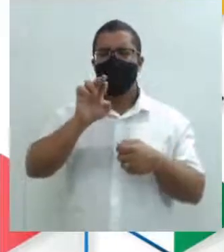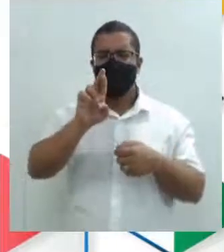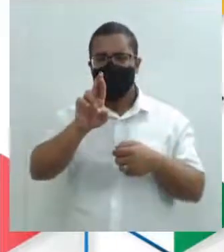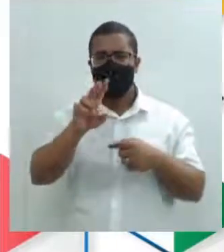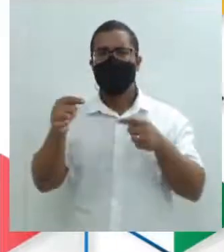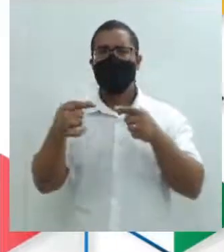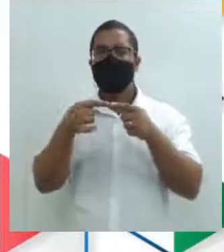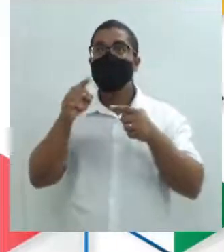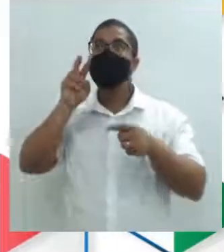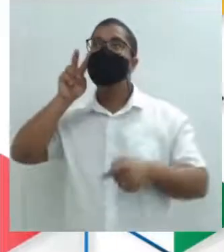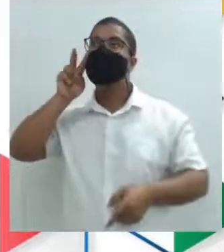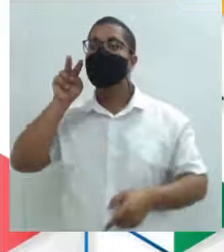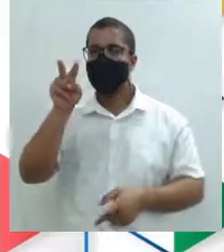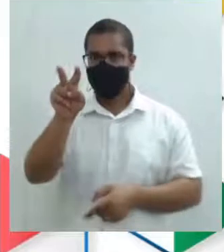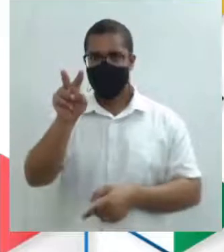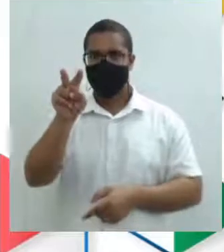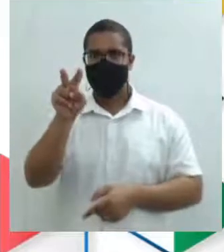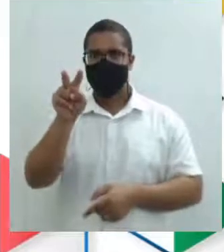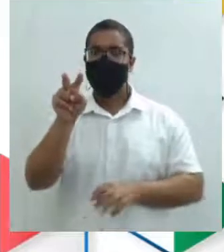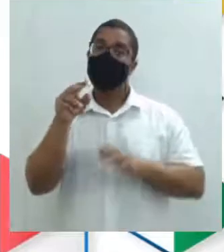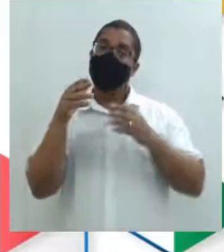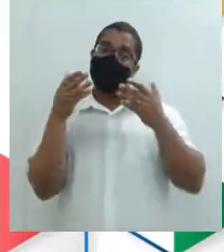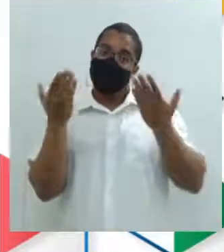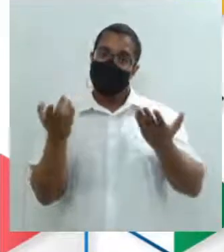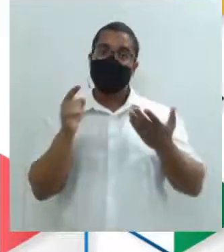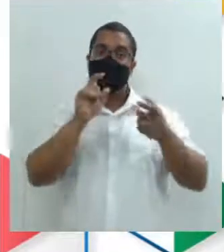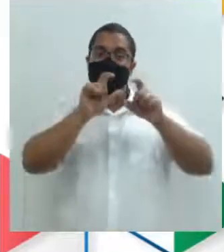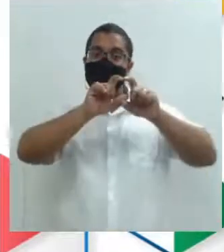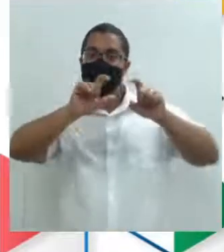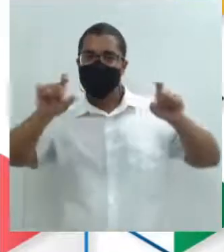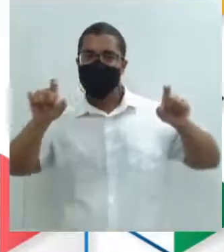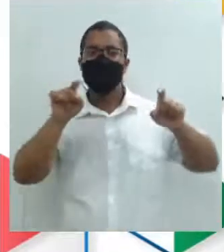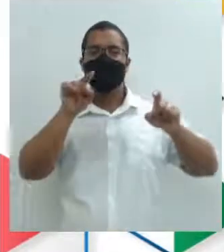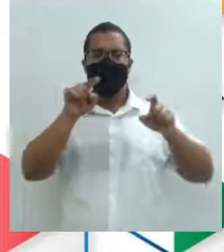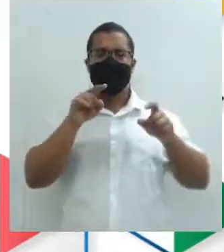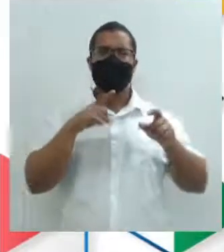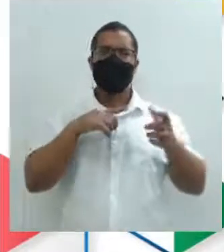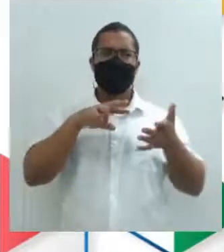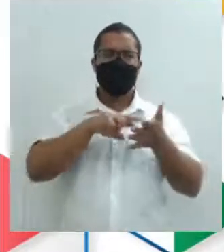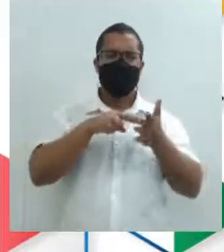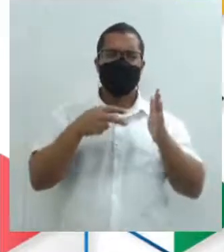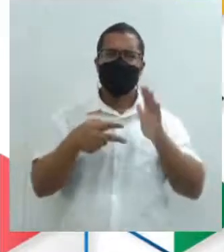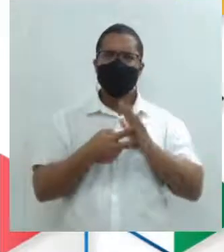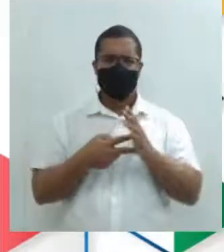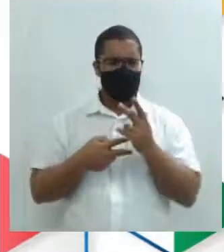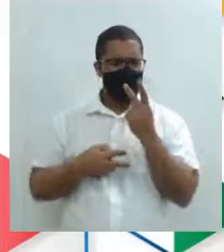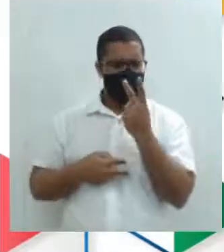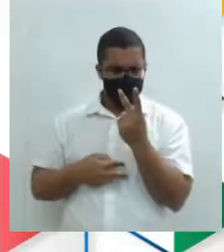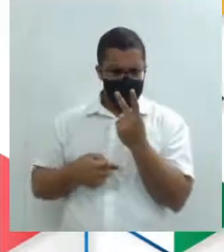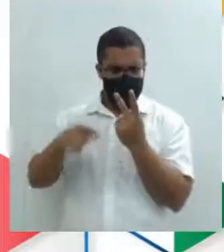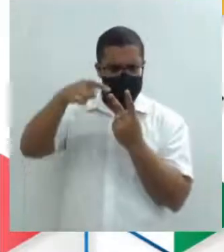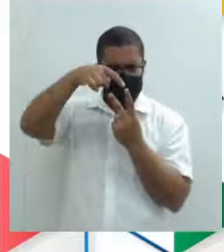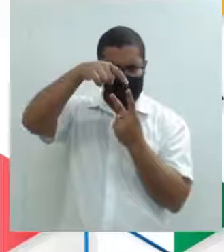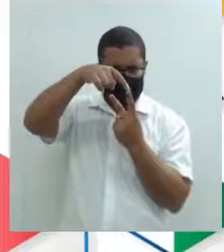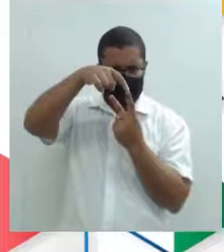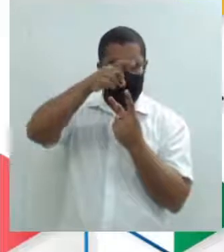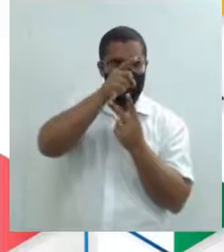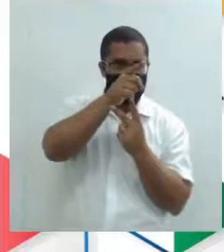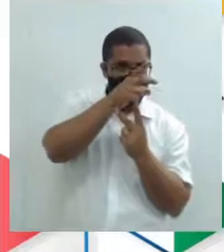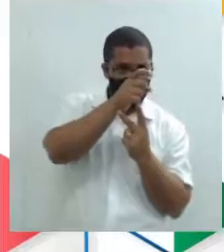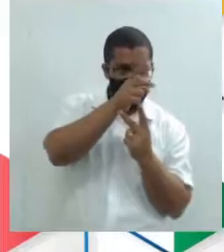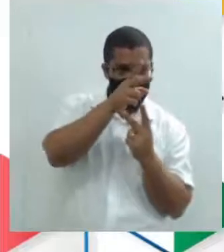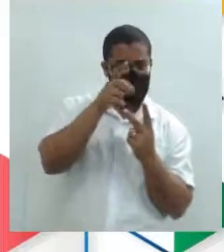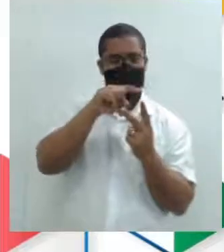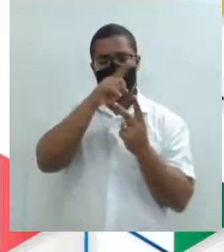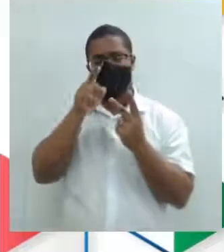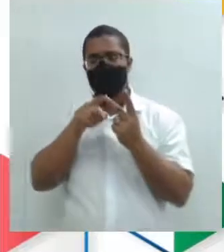significa enxergar. Então, neste caso, a ambiguidade presente nesta tirinha está exatamente no